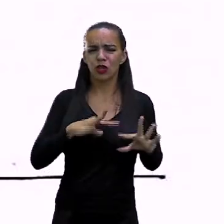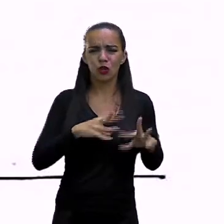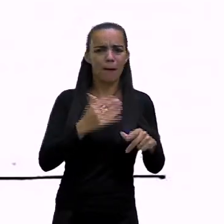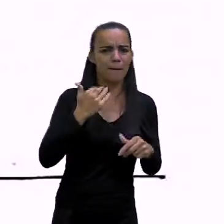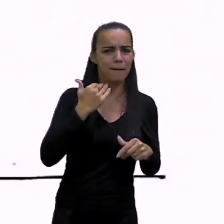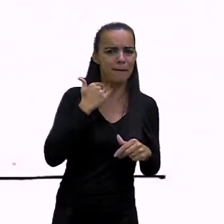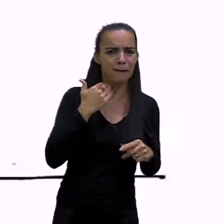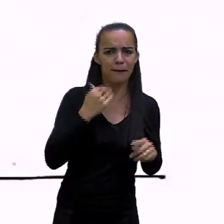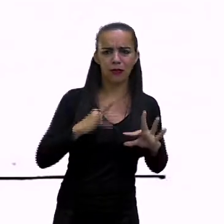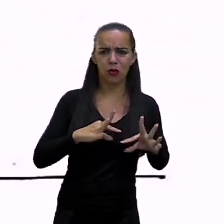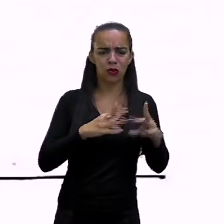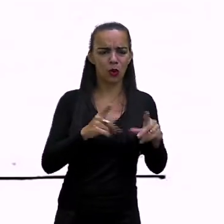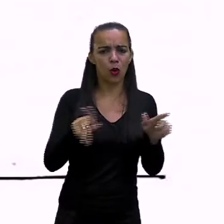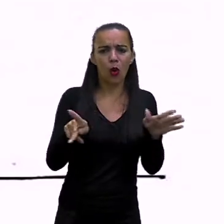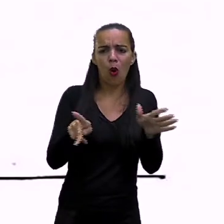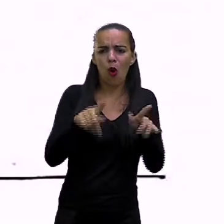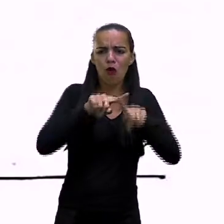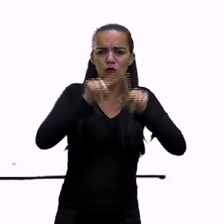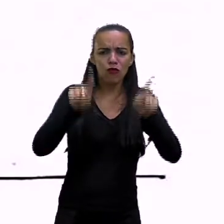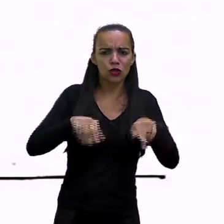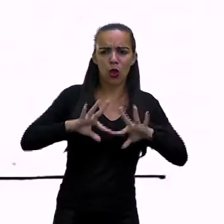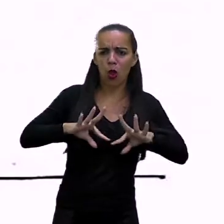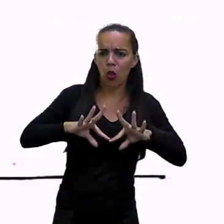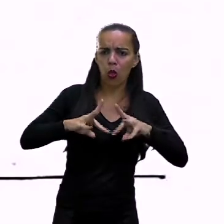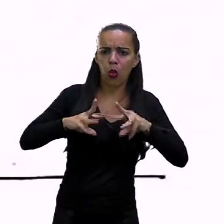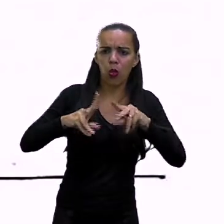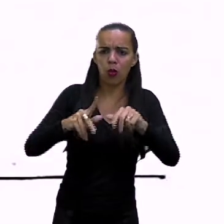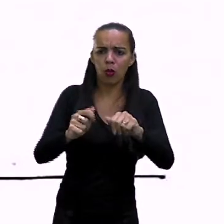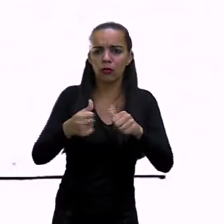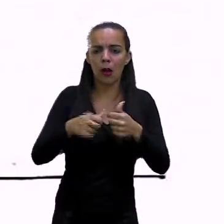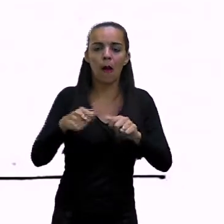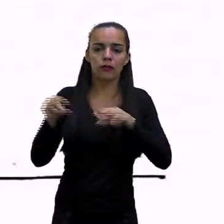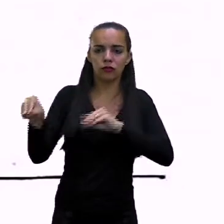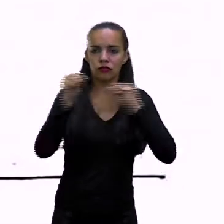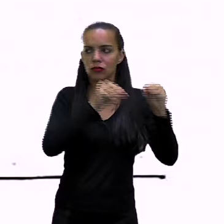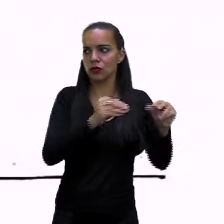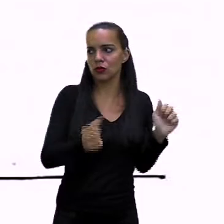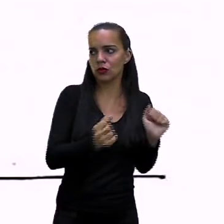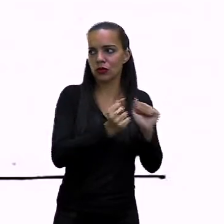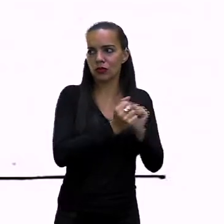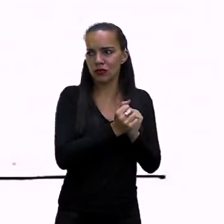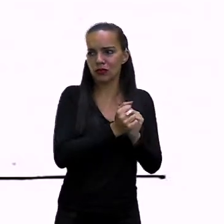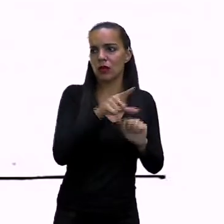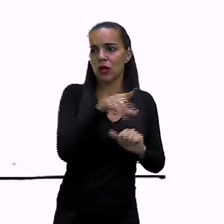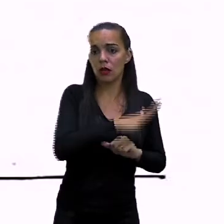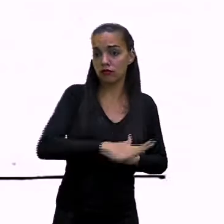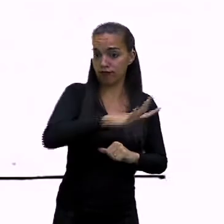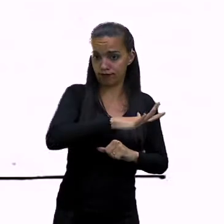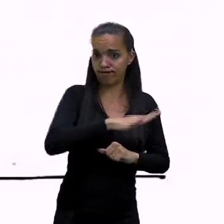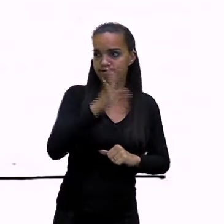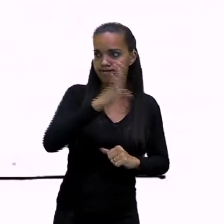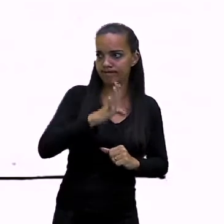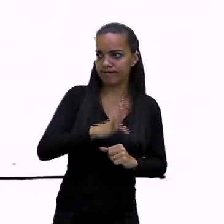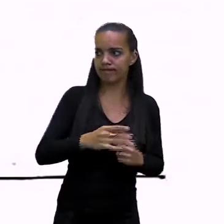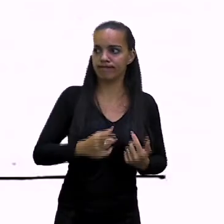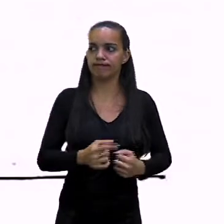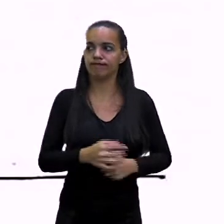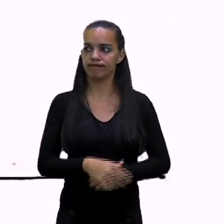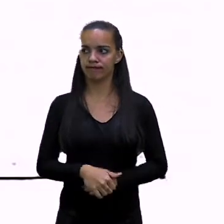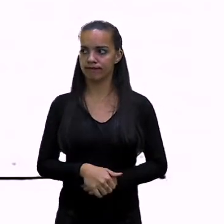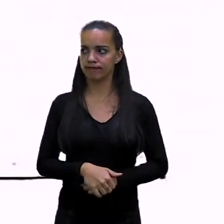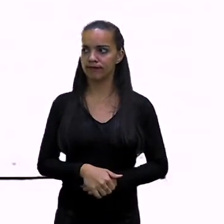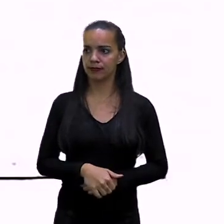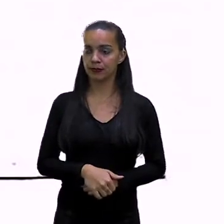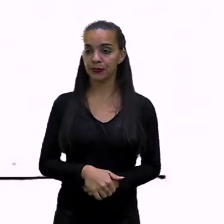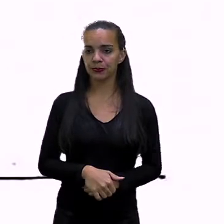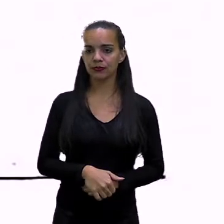toda a máquina pública, né? Como se fossem as prefeituras, enfim, toda a burocracia pública